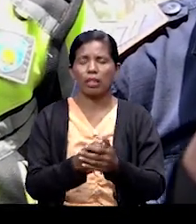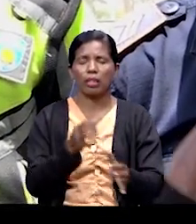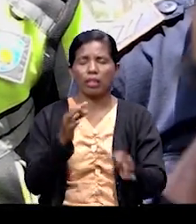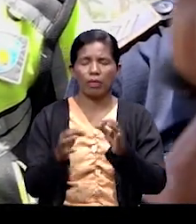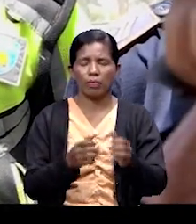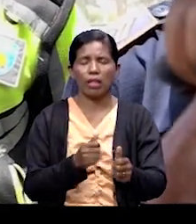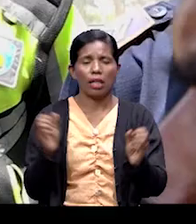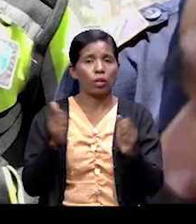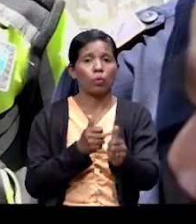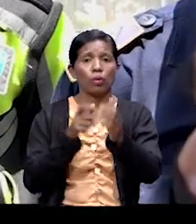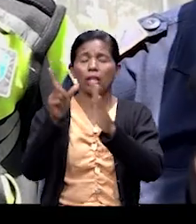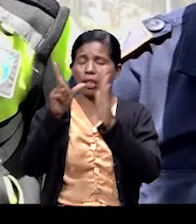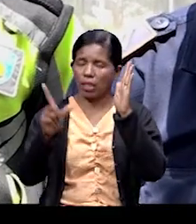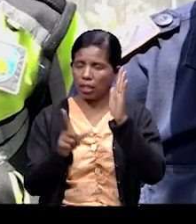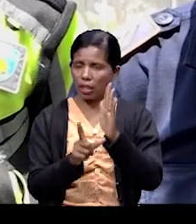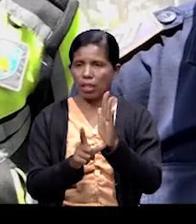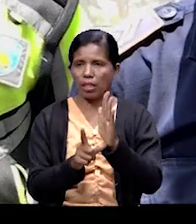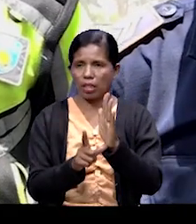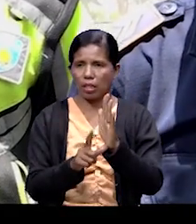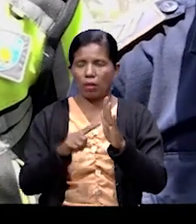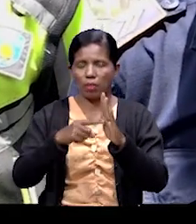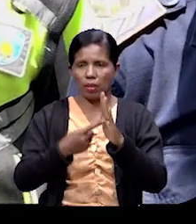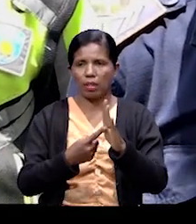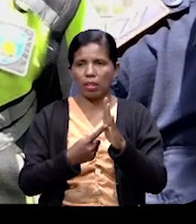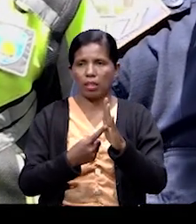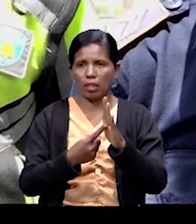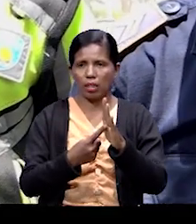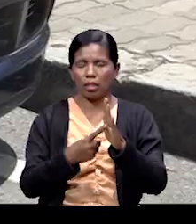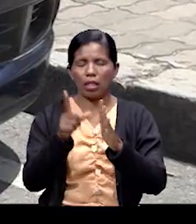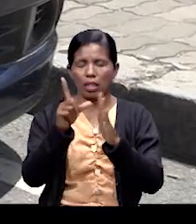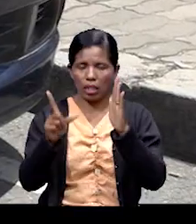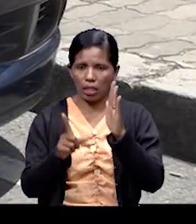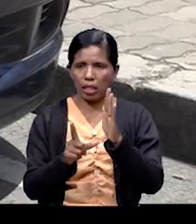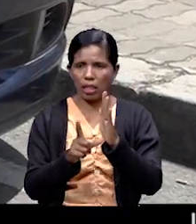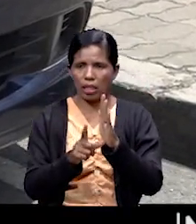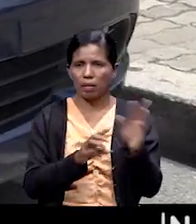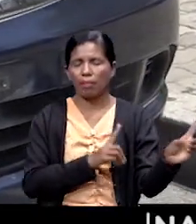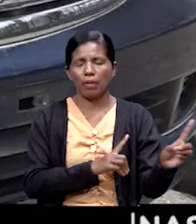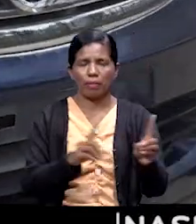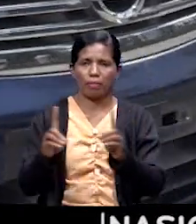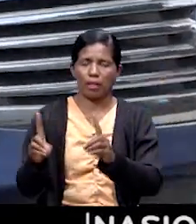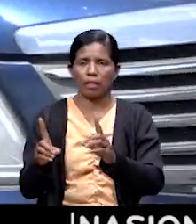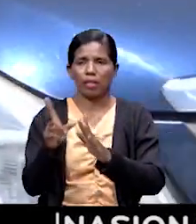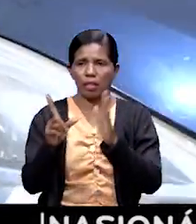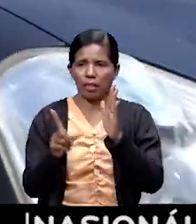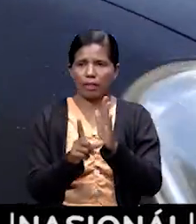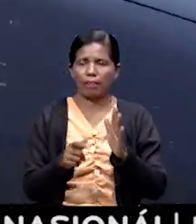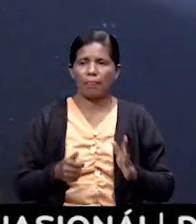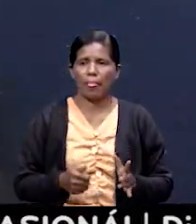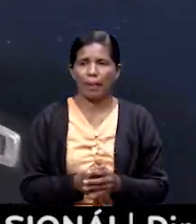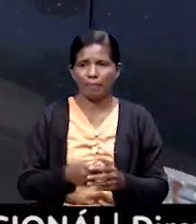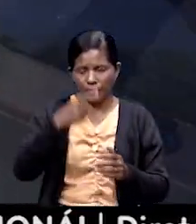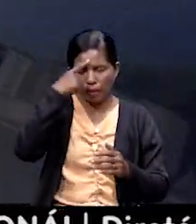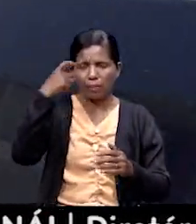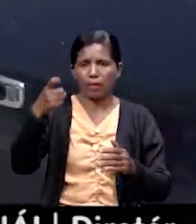lei código estrada ne, a hookers minuto ne nia contra lei código estrada, implementa lei código estrada ne bai mohoto ne. Tamba ne